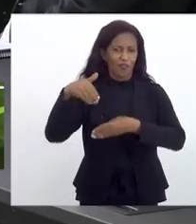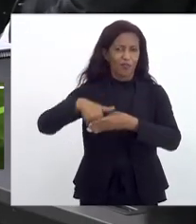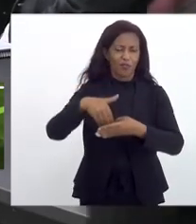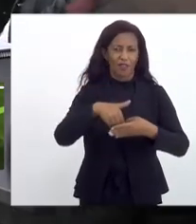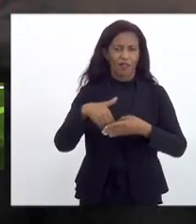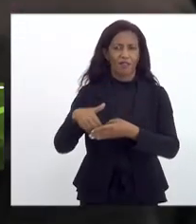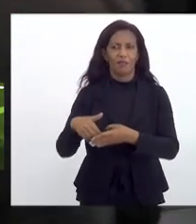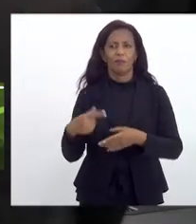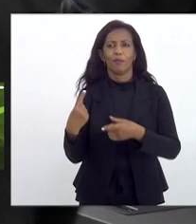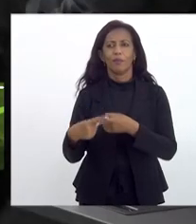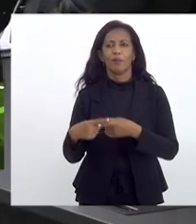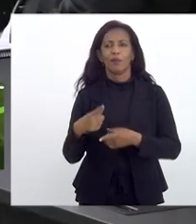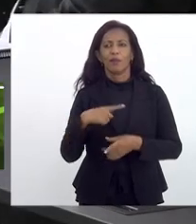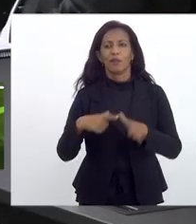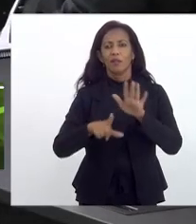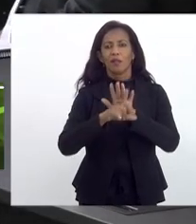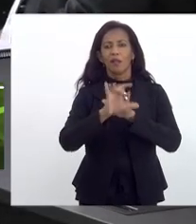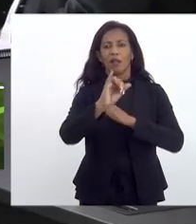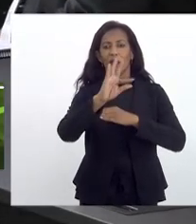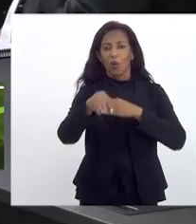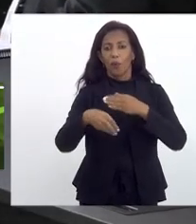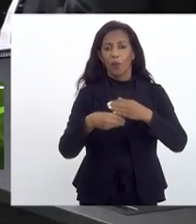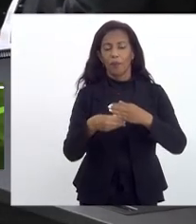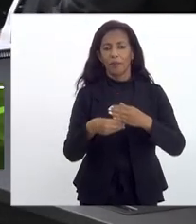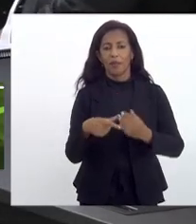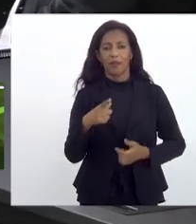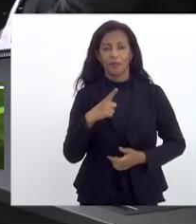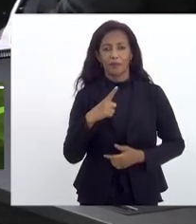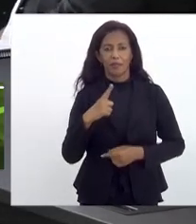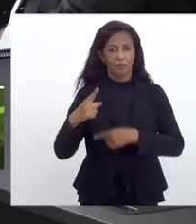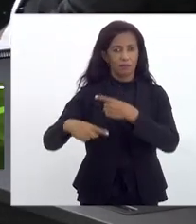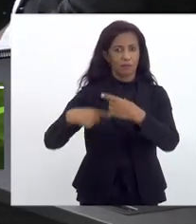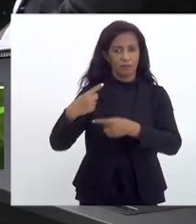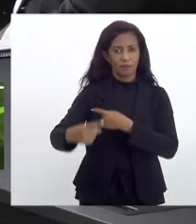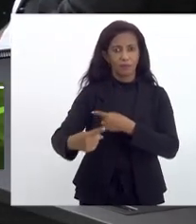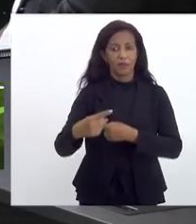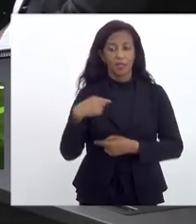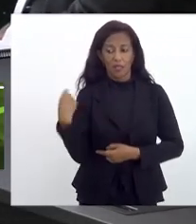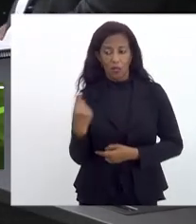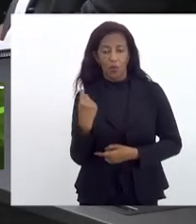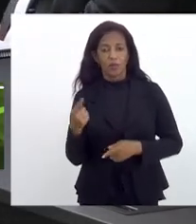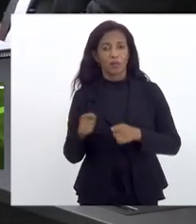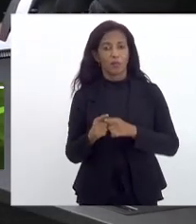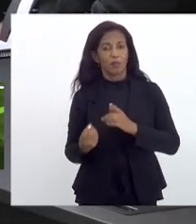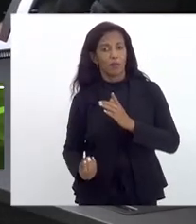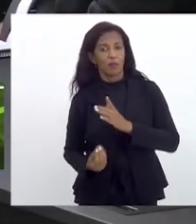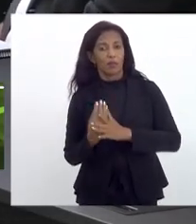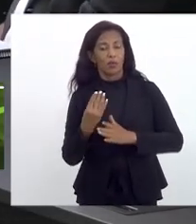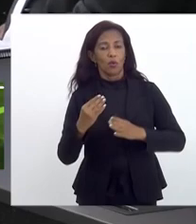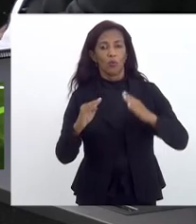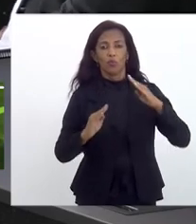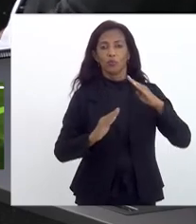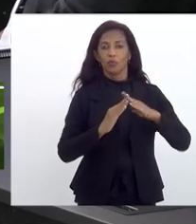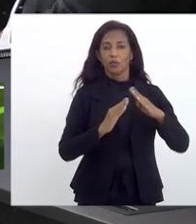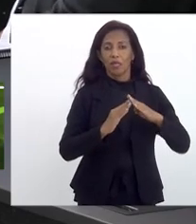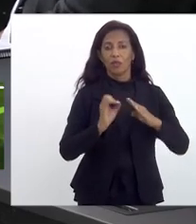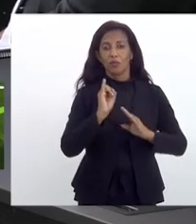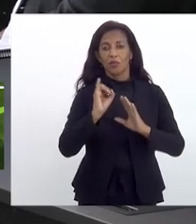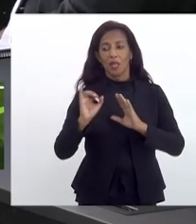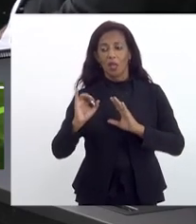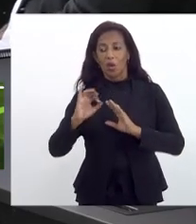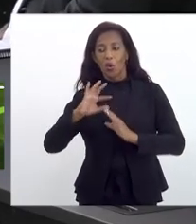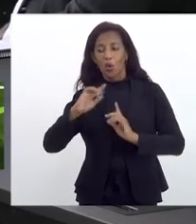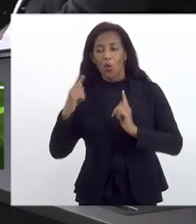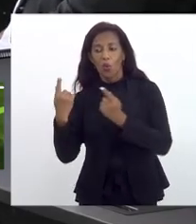tem nas leis complementares seguidas, inclusive na nossa lei que a gente criou o teto, tem sempre se é global,